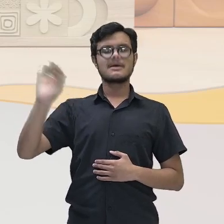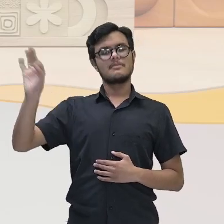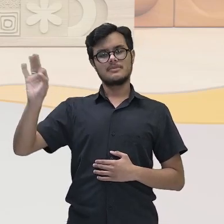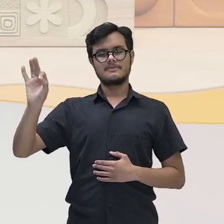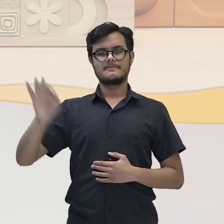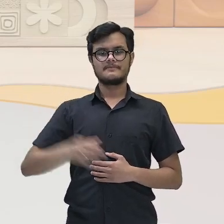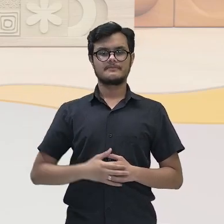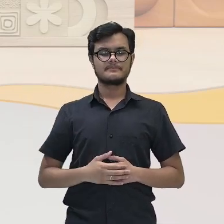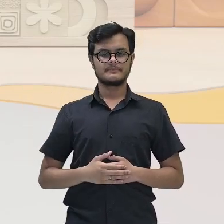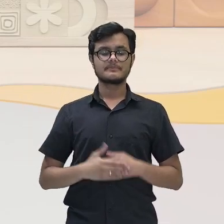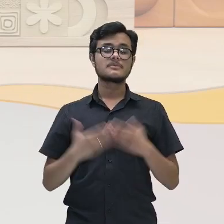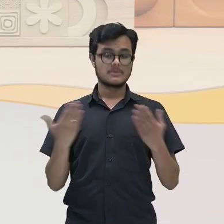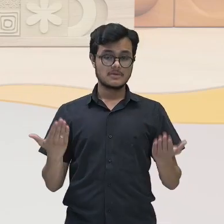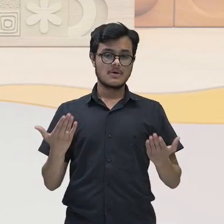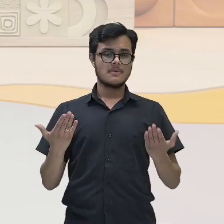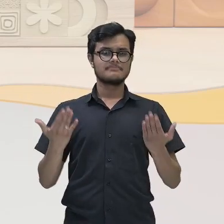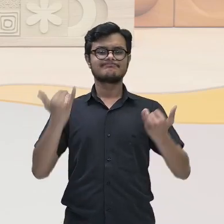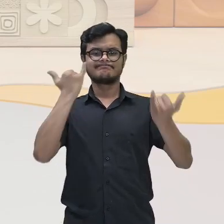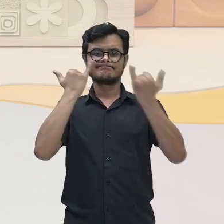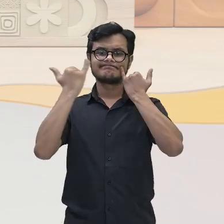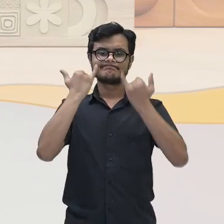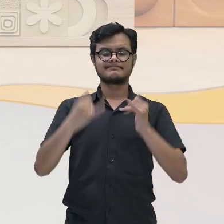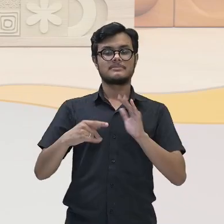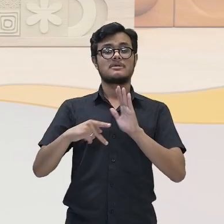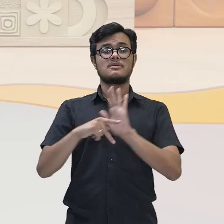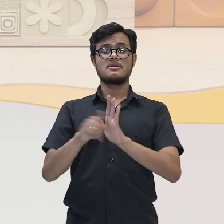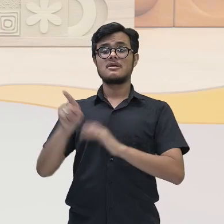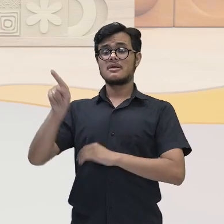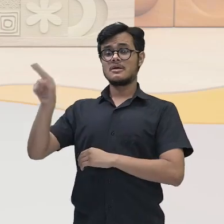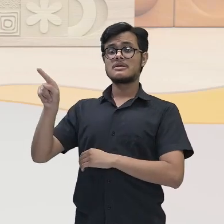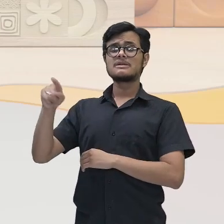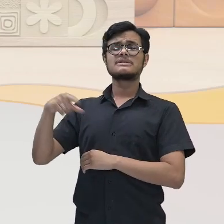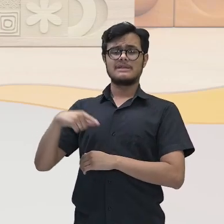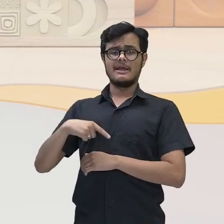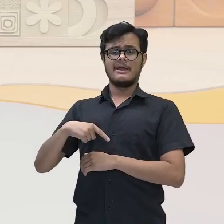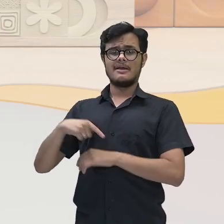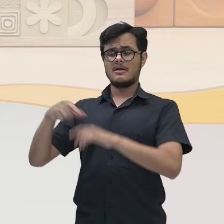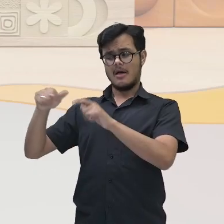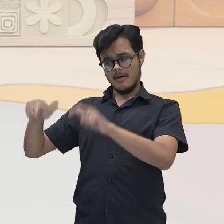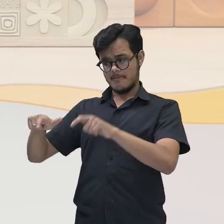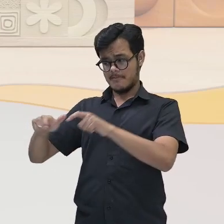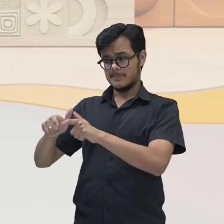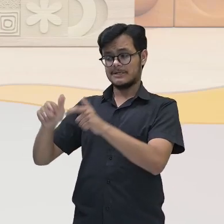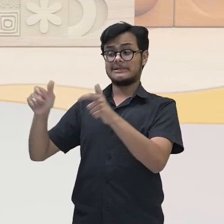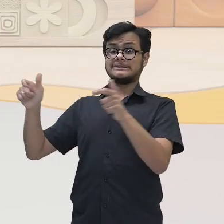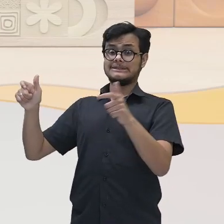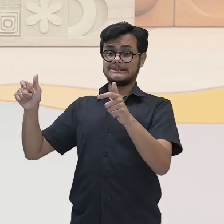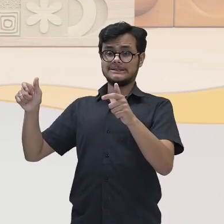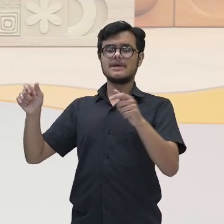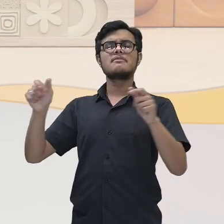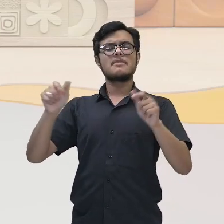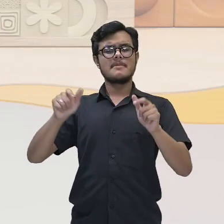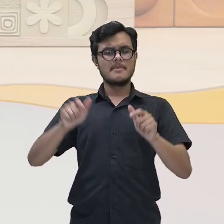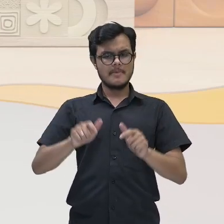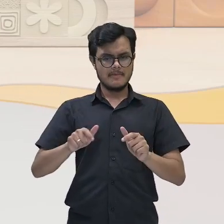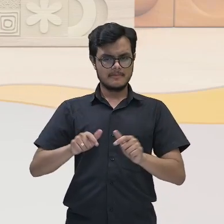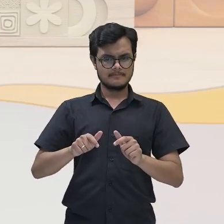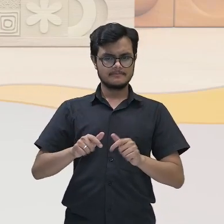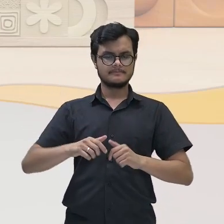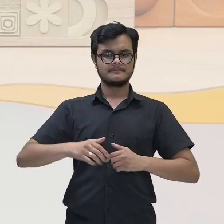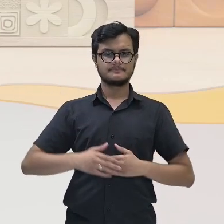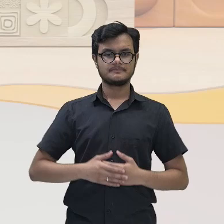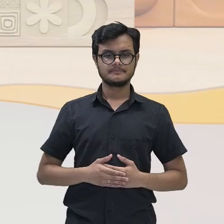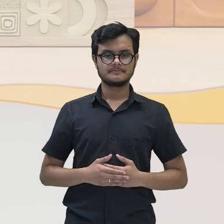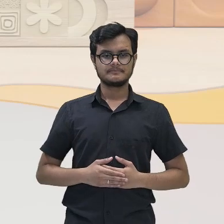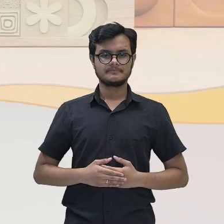Então, verificando aí, a gente colocou a maior população até ali a menor população em meio urbano. E, ao contrário, a gente